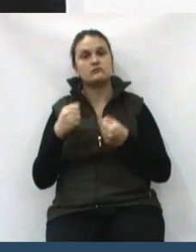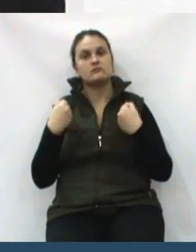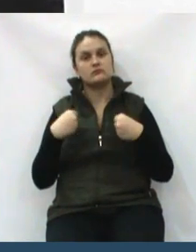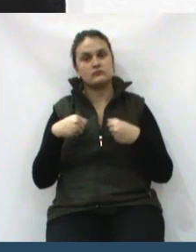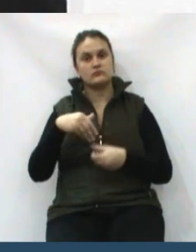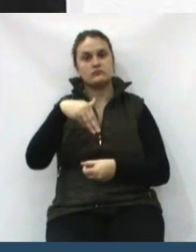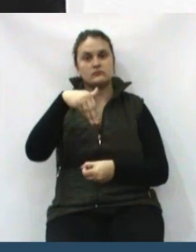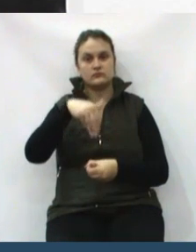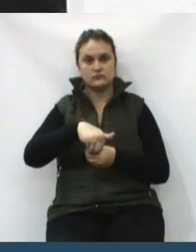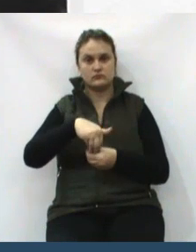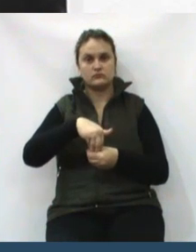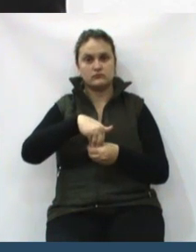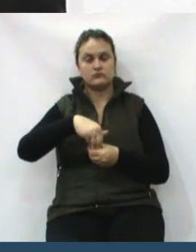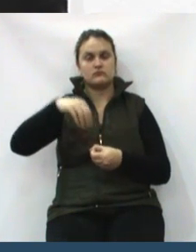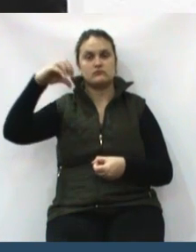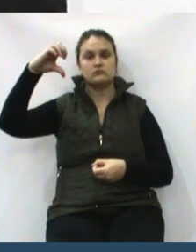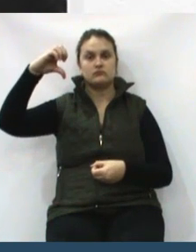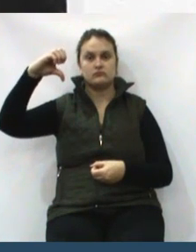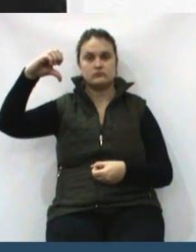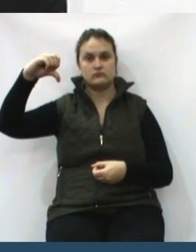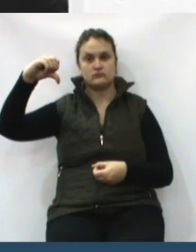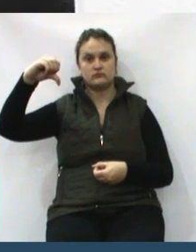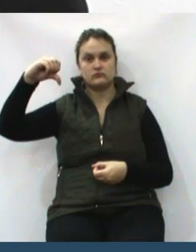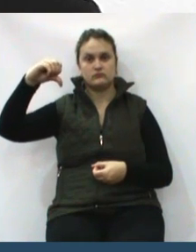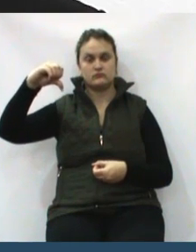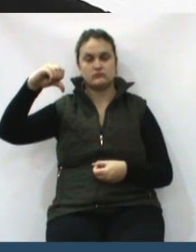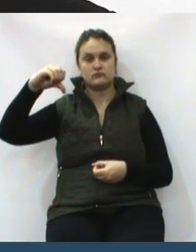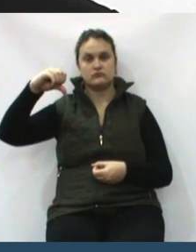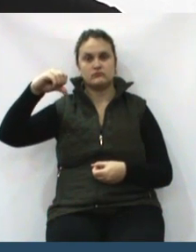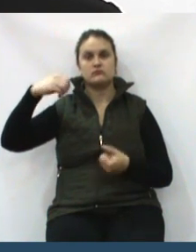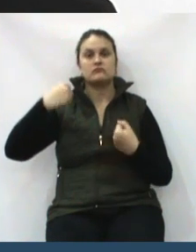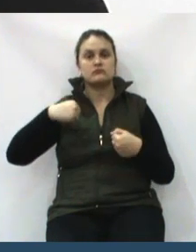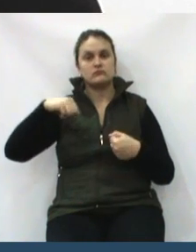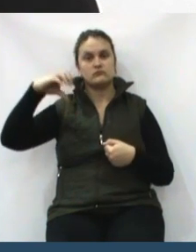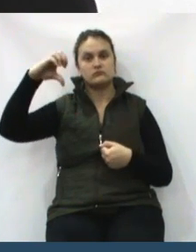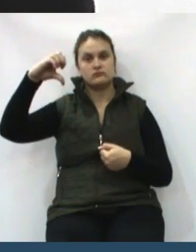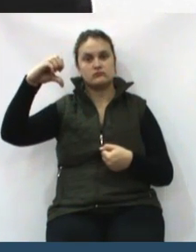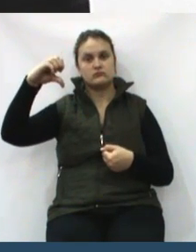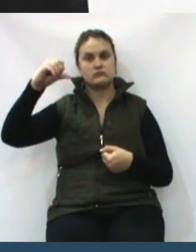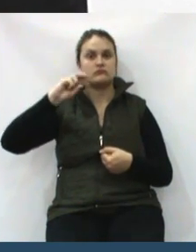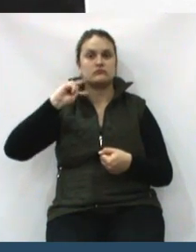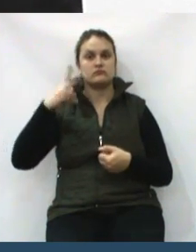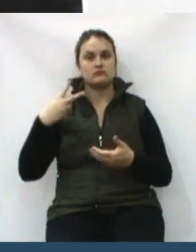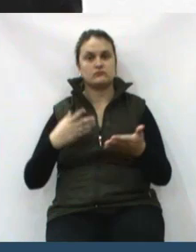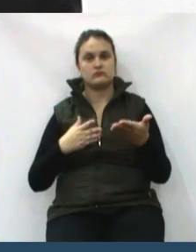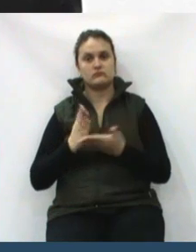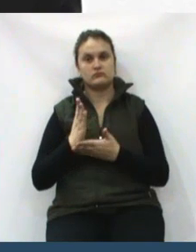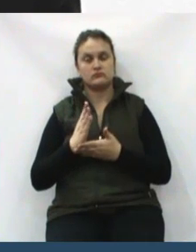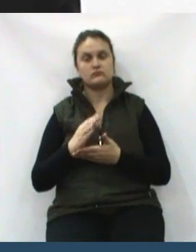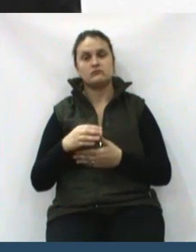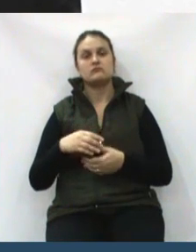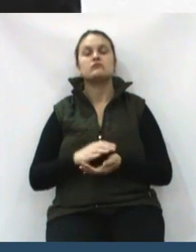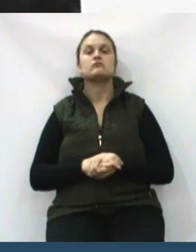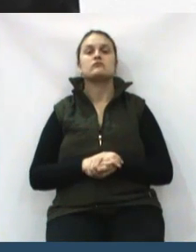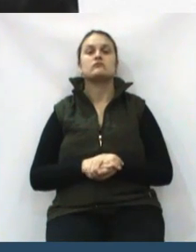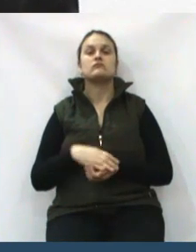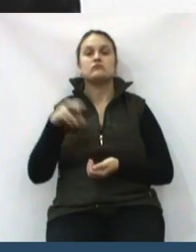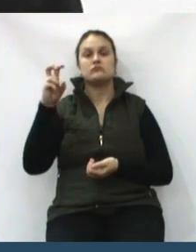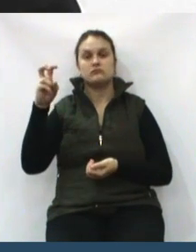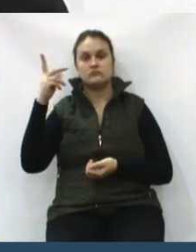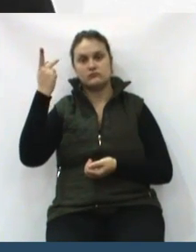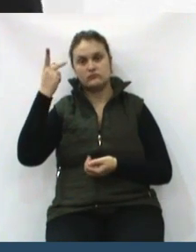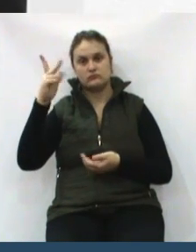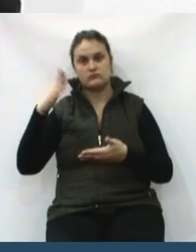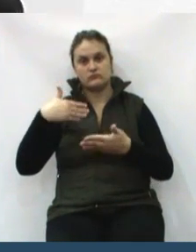o voto de 9 vereadores, de 2/3 dessa Casa de Leis. 1/3 para a tramitação e